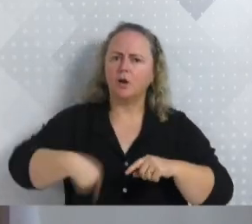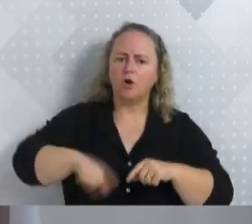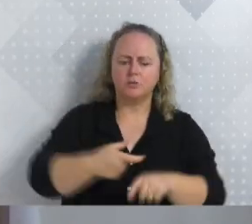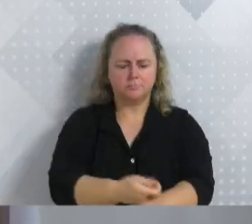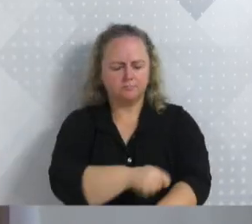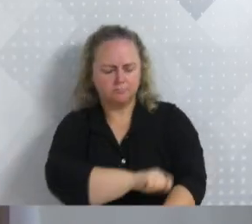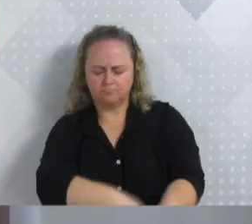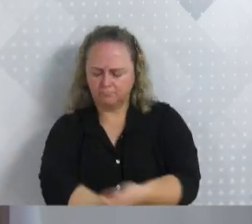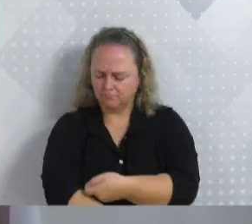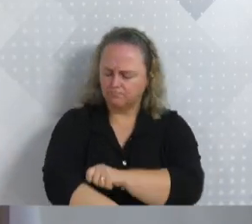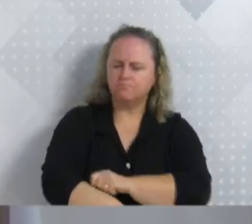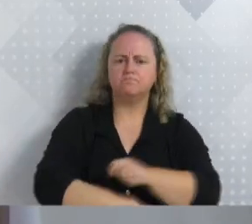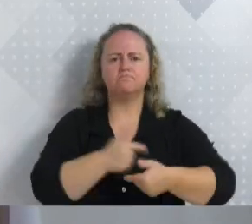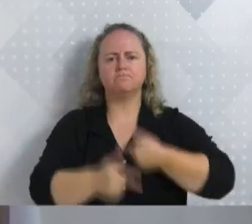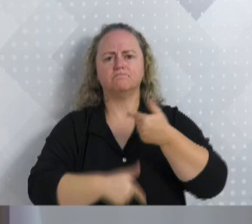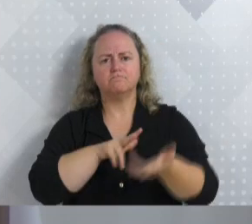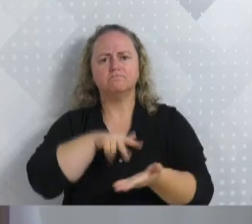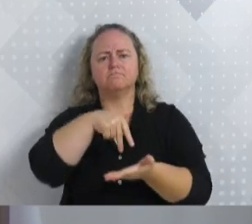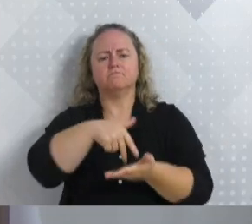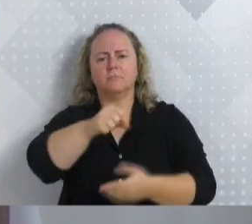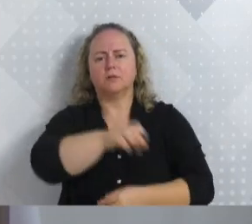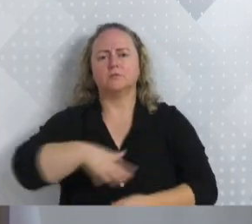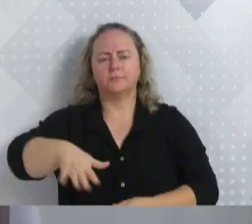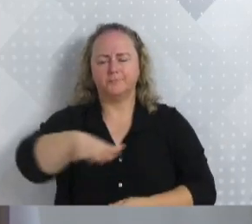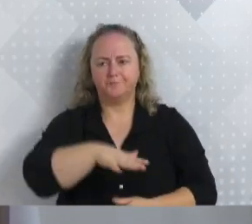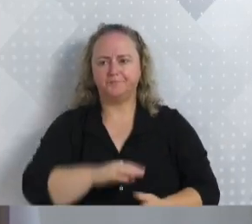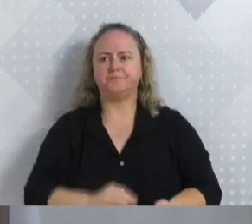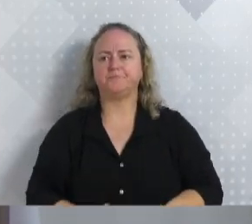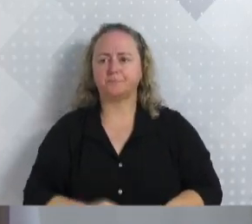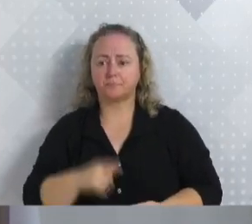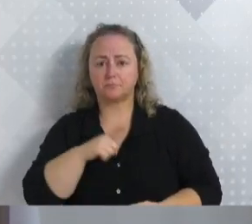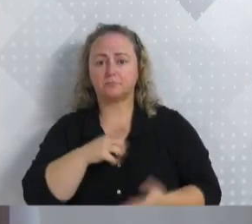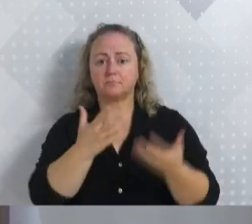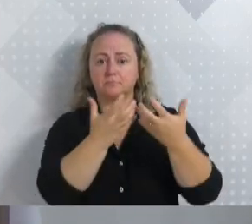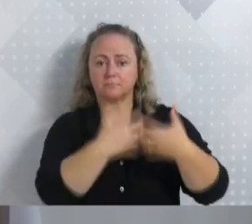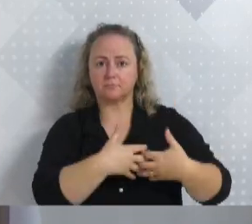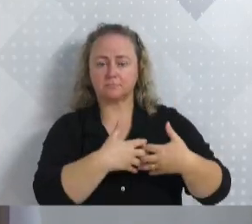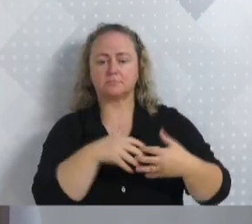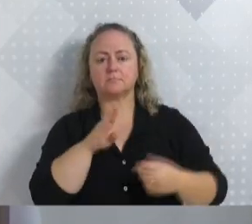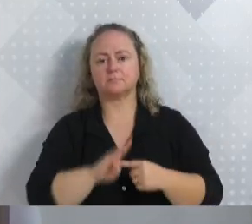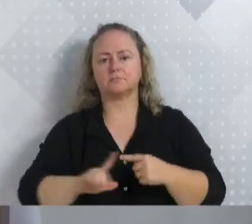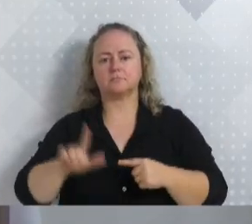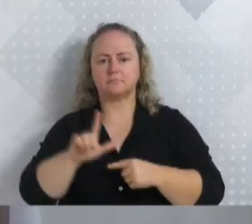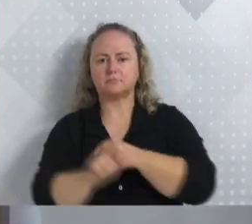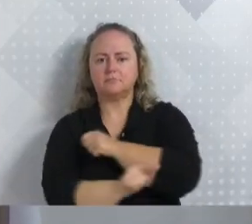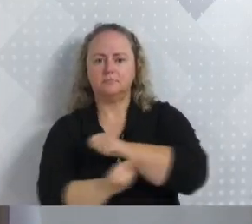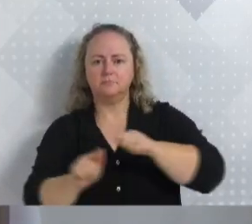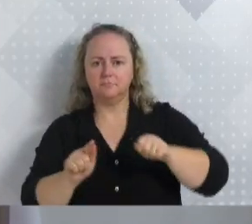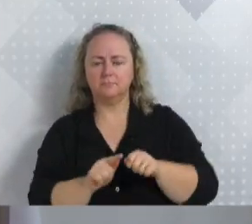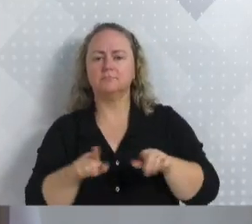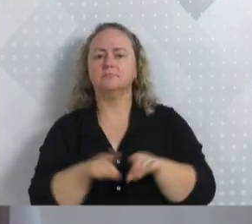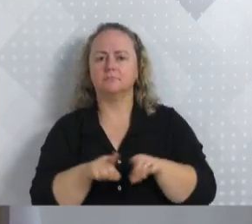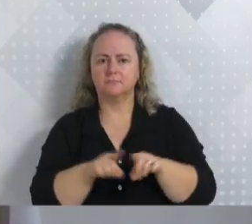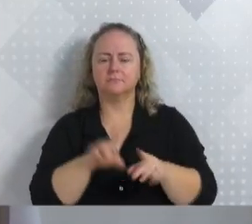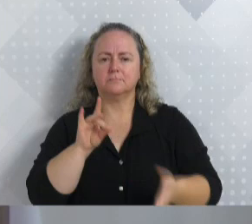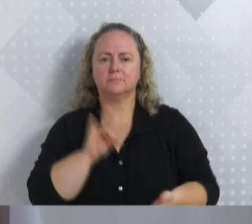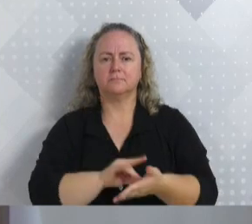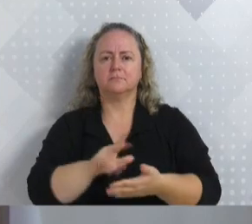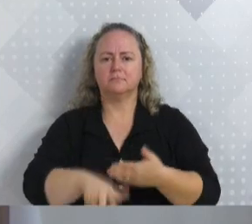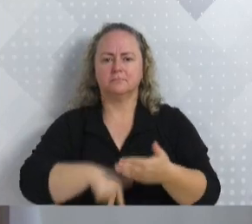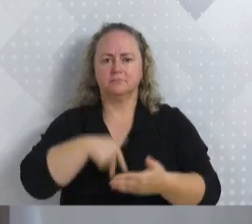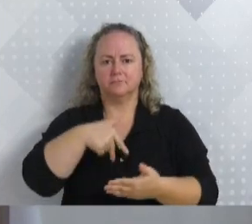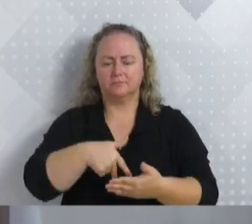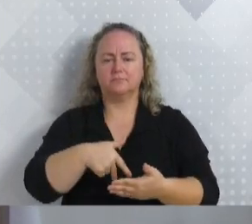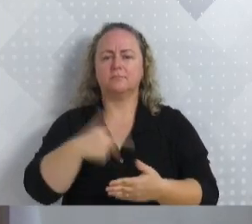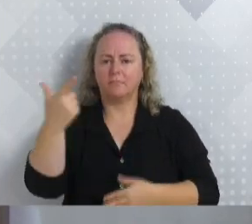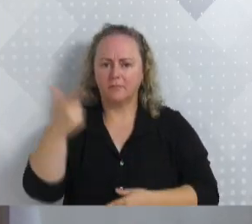próprias mangas, empreendendo também na área social. Tivemos o Rotary aqui, Blumenau Garcia, também no dia de hoje. Ressalta a participação do meu clube aqui na Tribuna Livre, trazendo mais